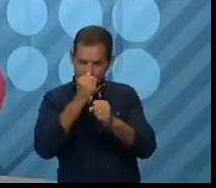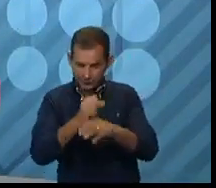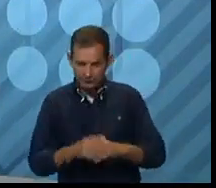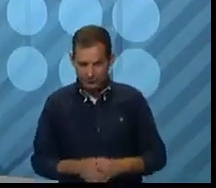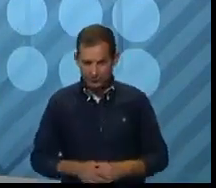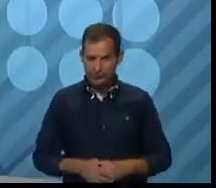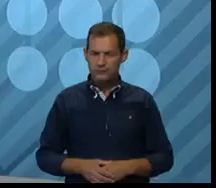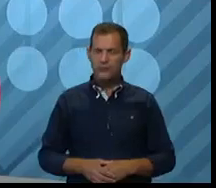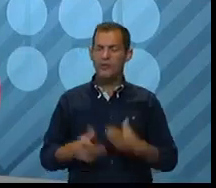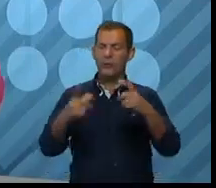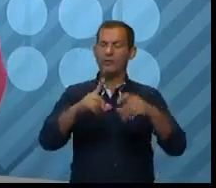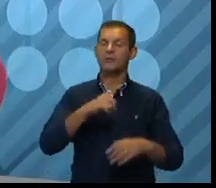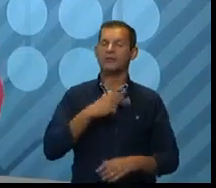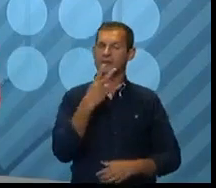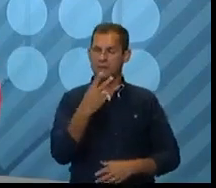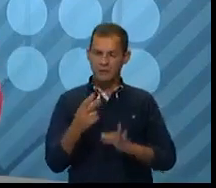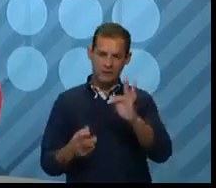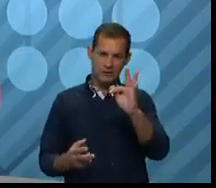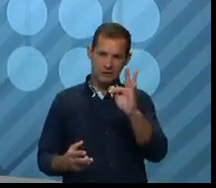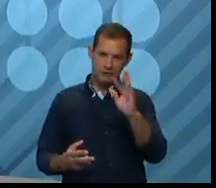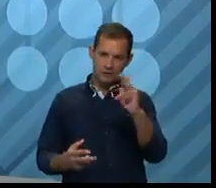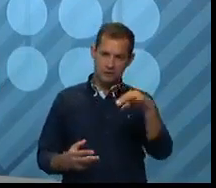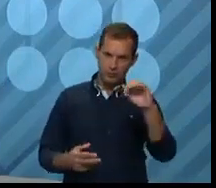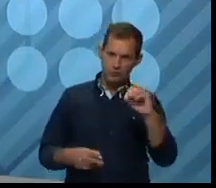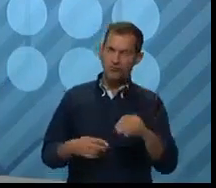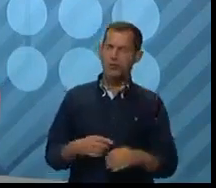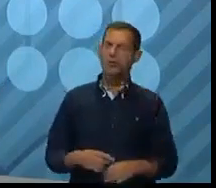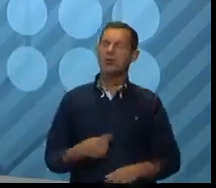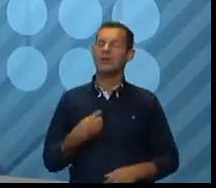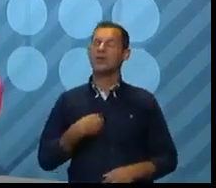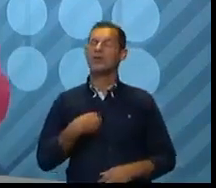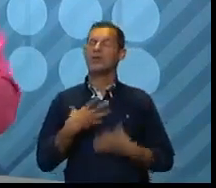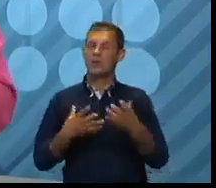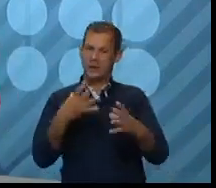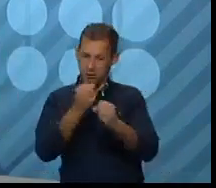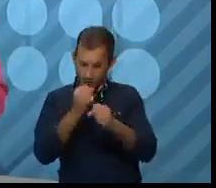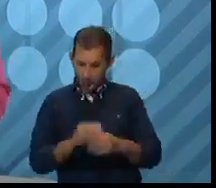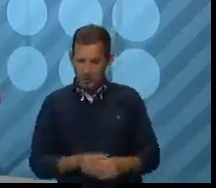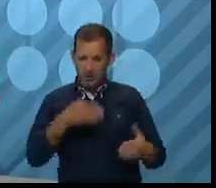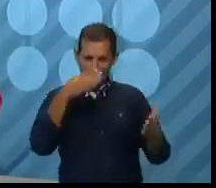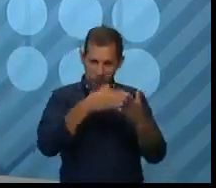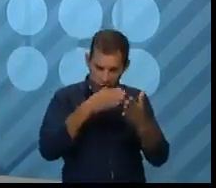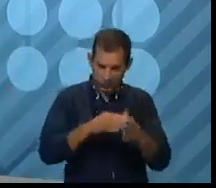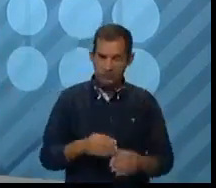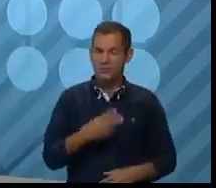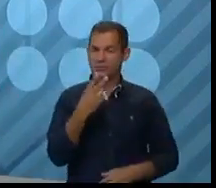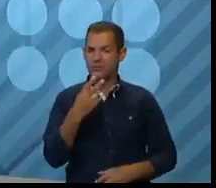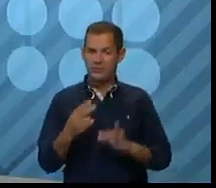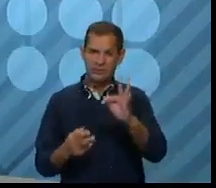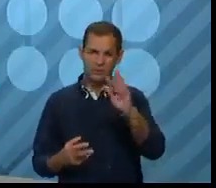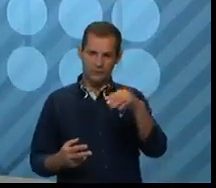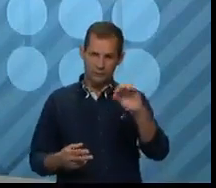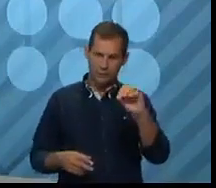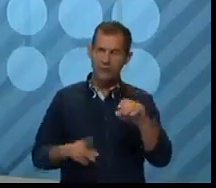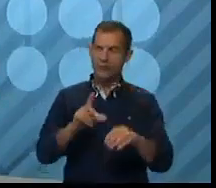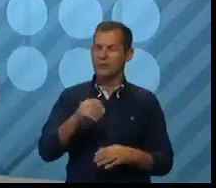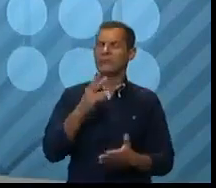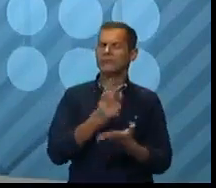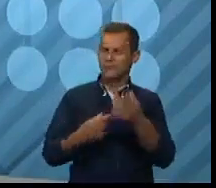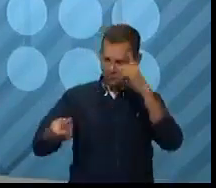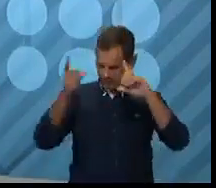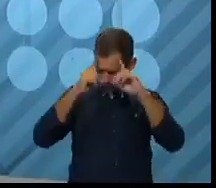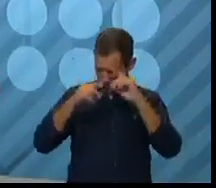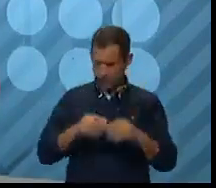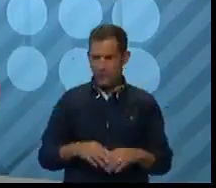calcula a área quando eu tenho duas funções e eu quero calcular essa região limitada por essas duas funções. Será que é a mesma